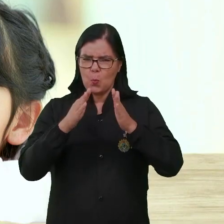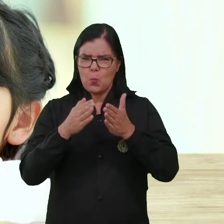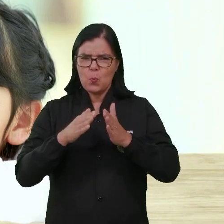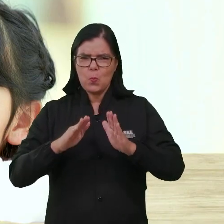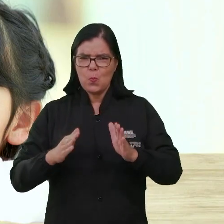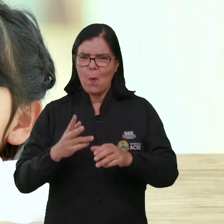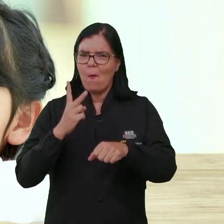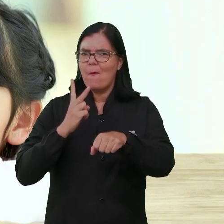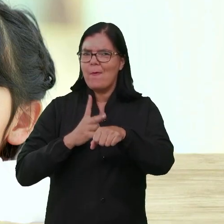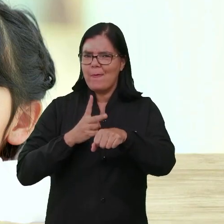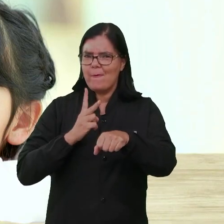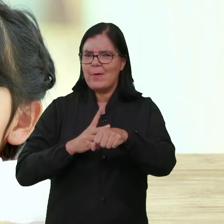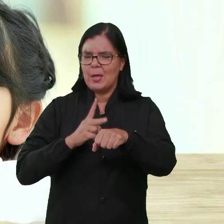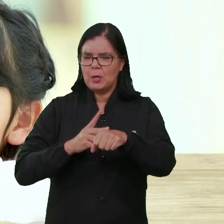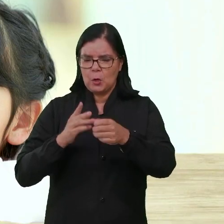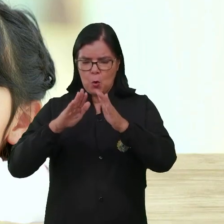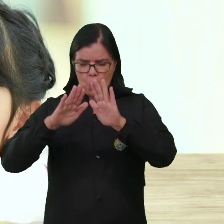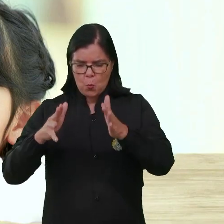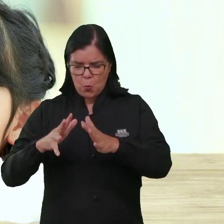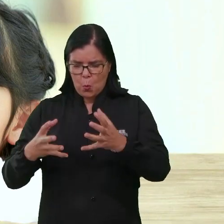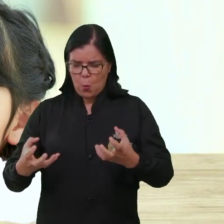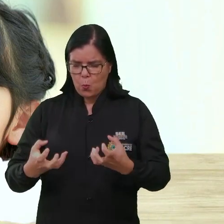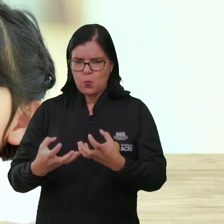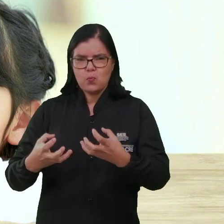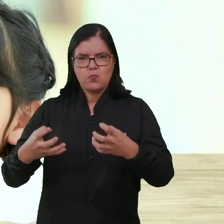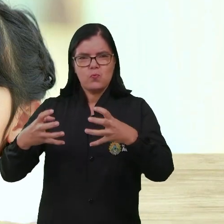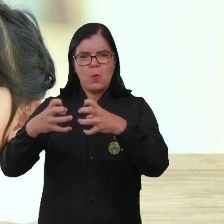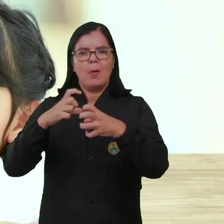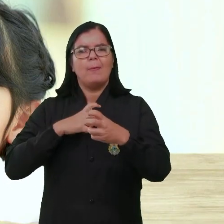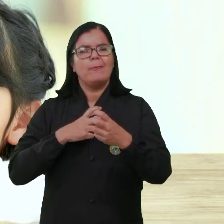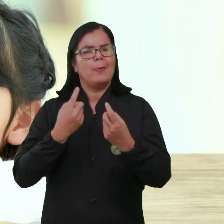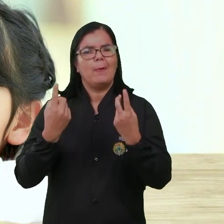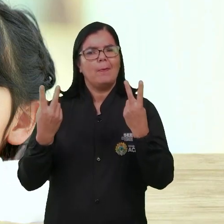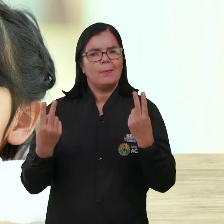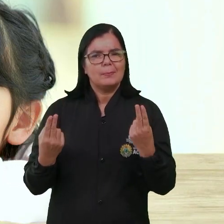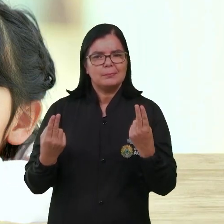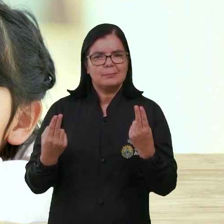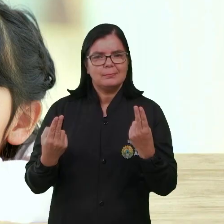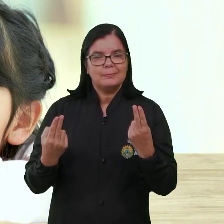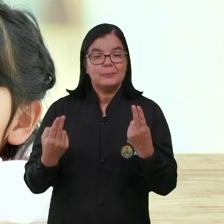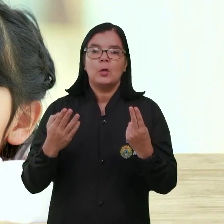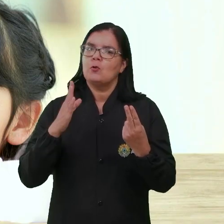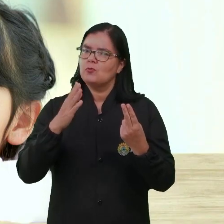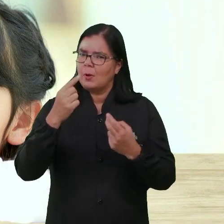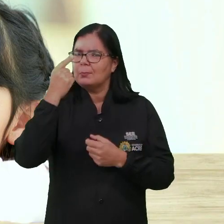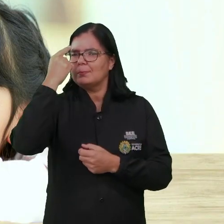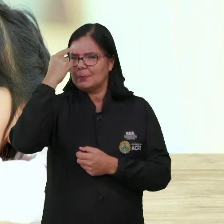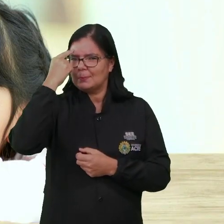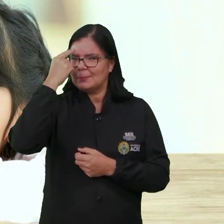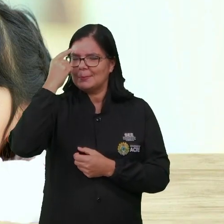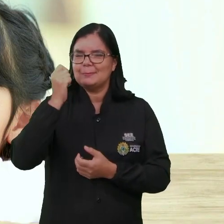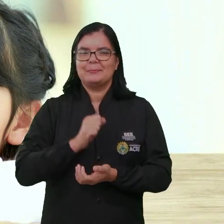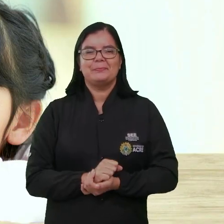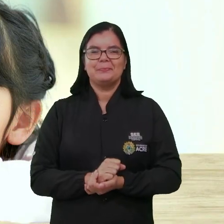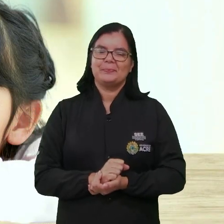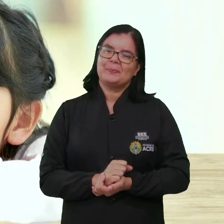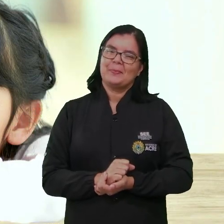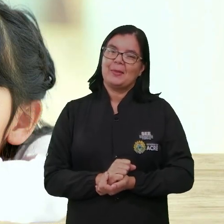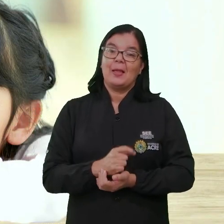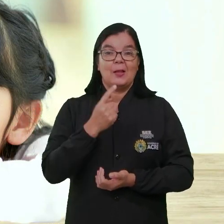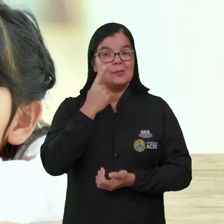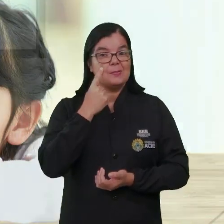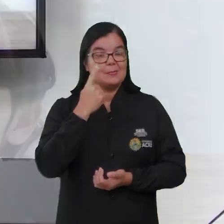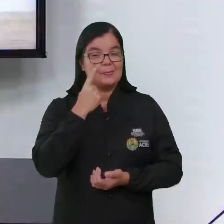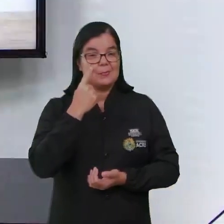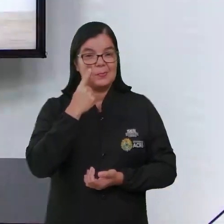de vidro e o vaso de porcelana têm em comum, né? Já pararam para pensar?